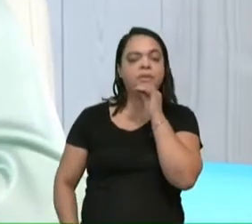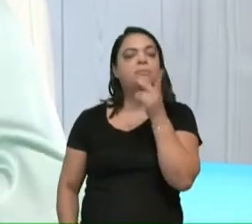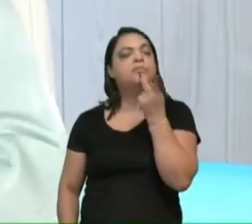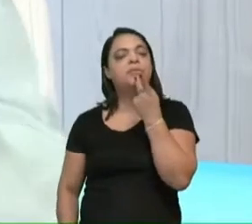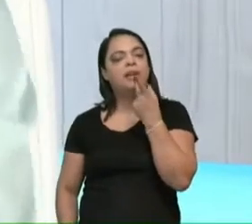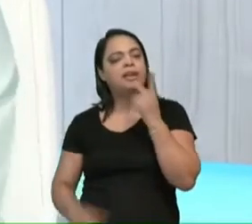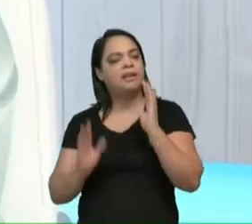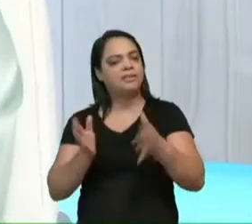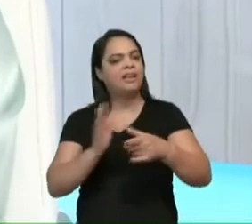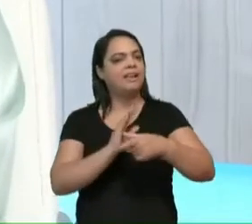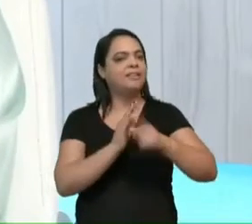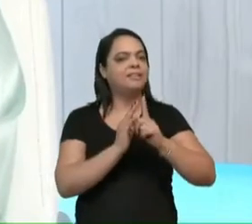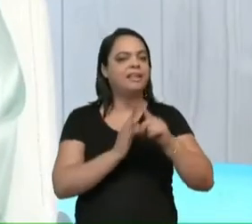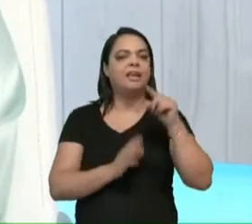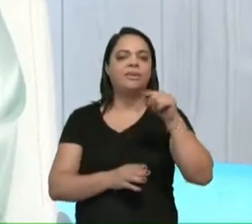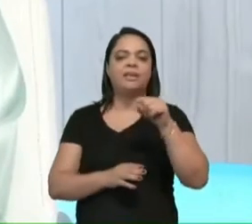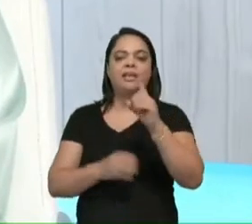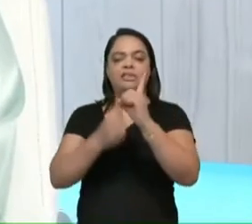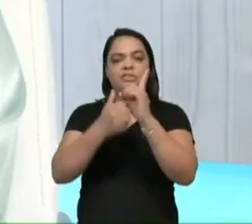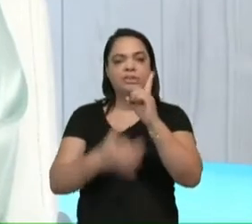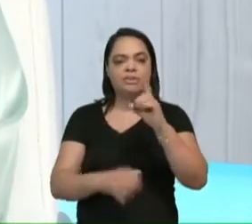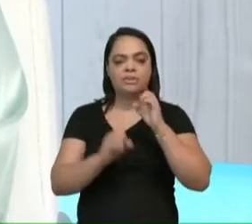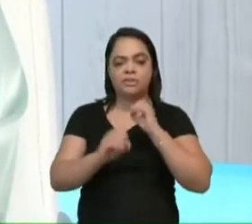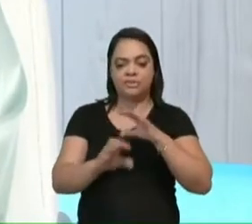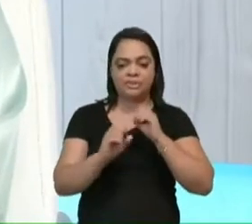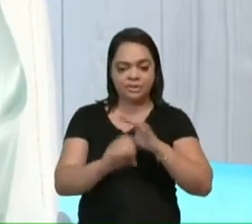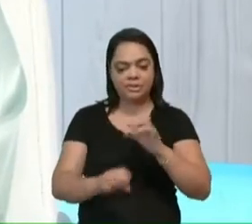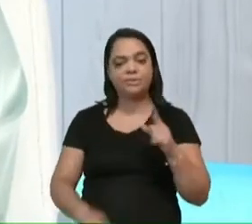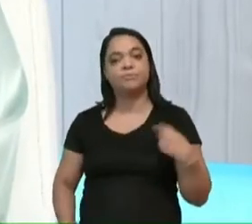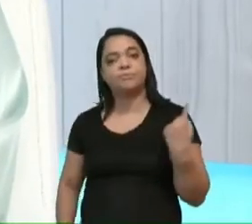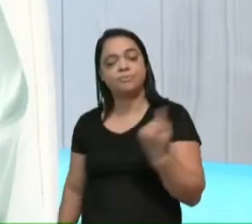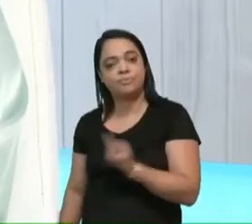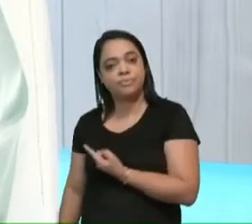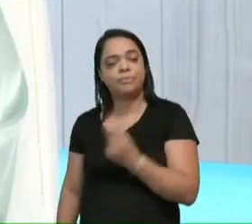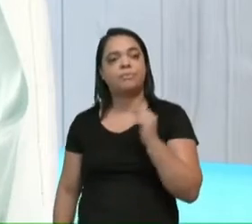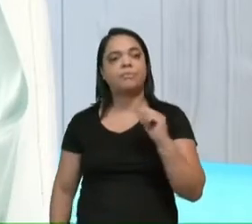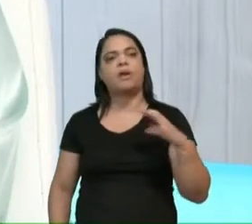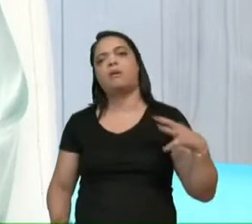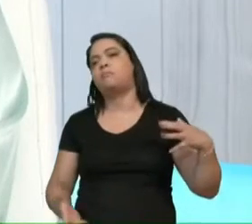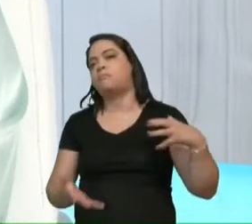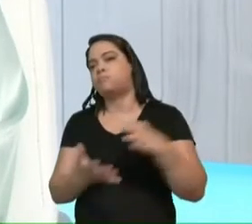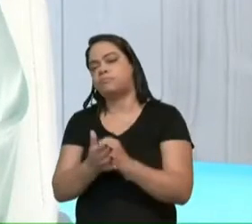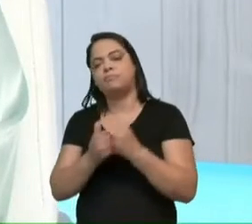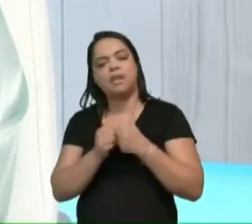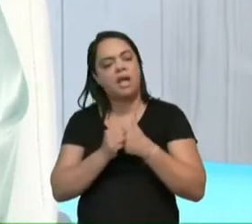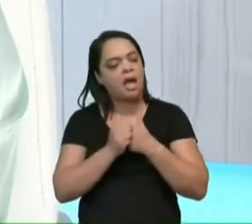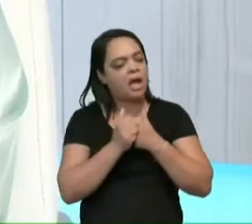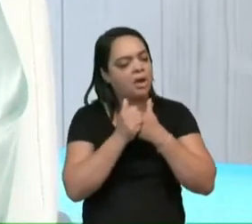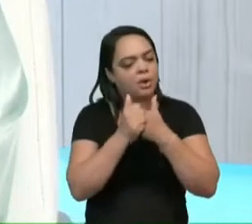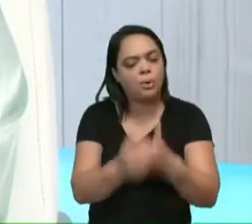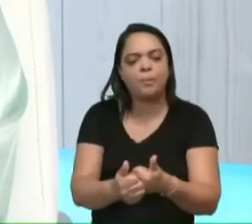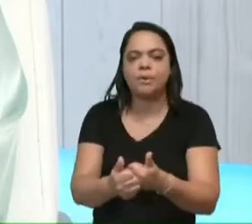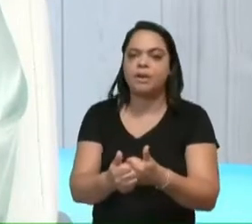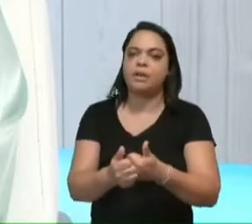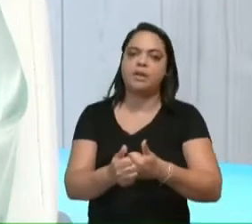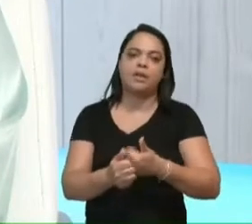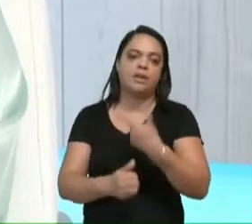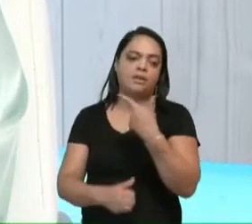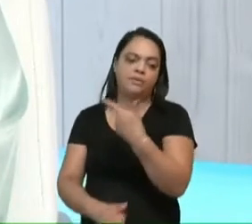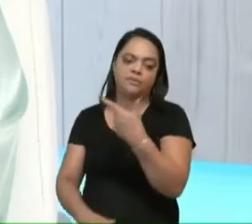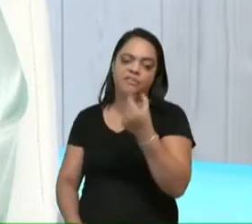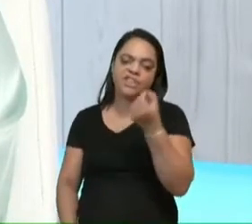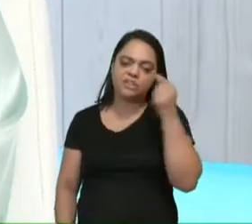anteriormente é lá na diretoria de ensino que nós eh registramos acompanhamos mais de